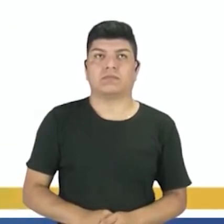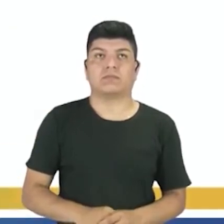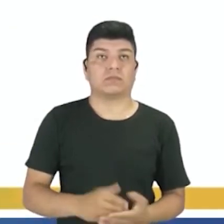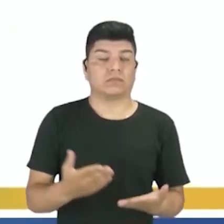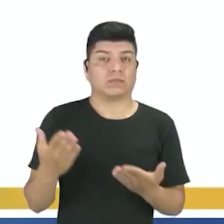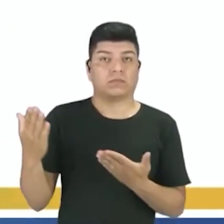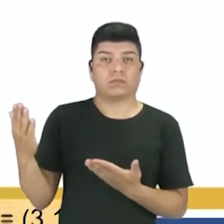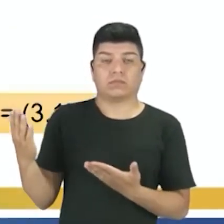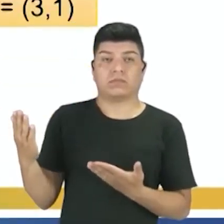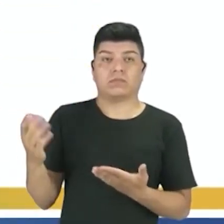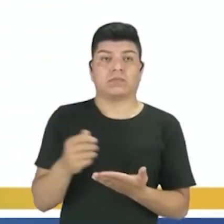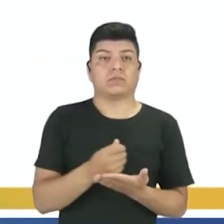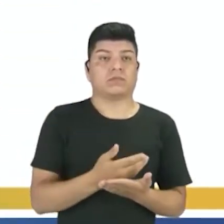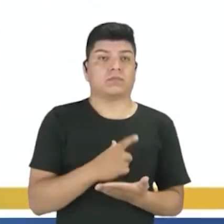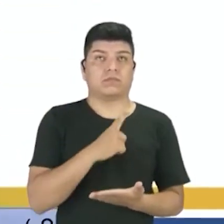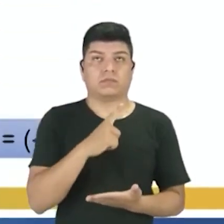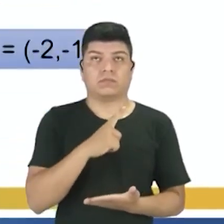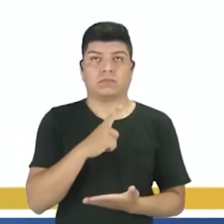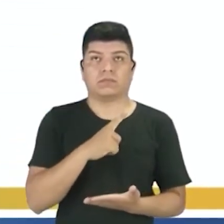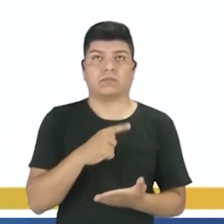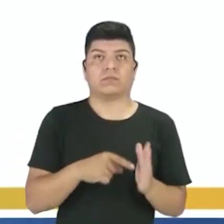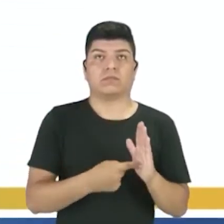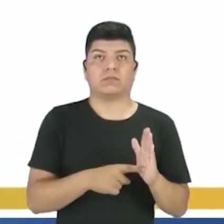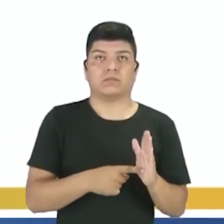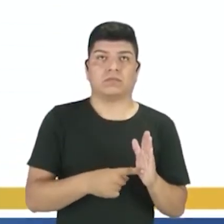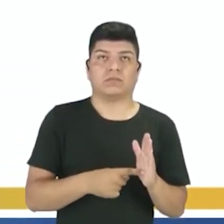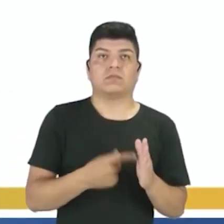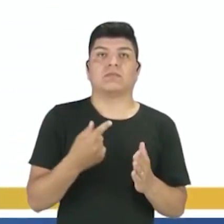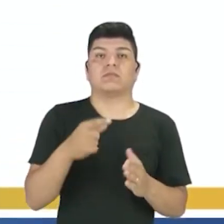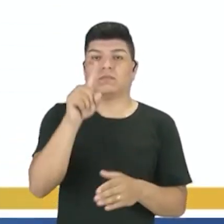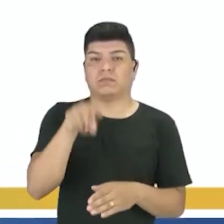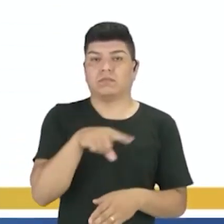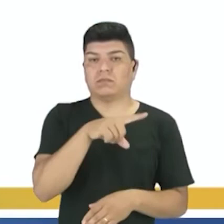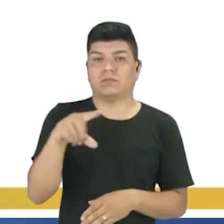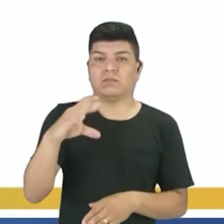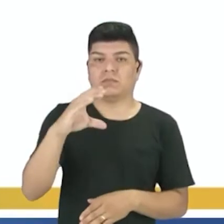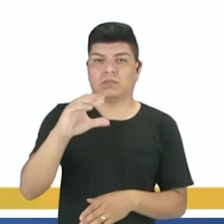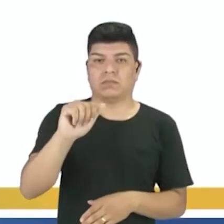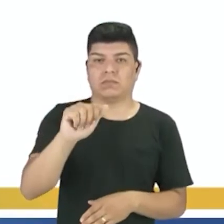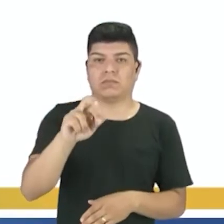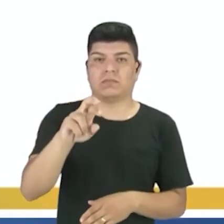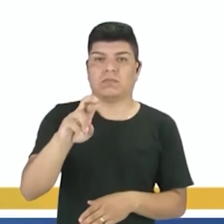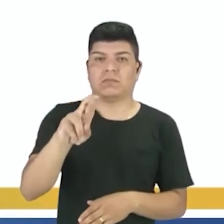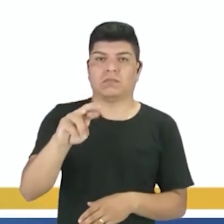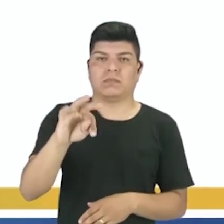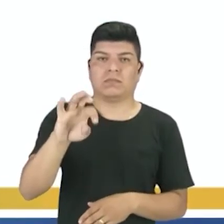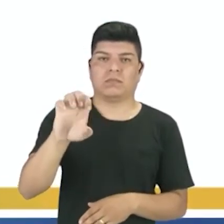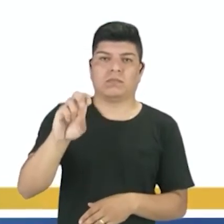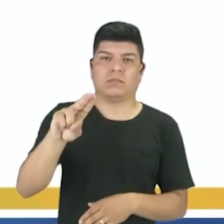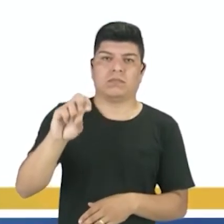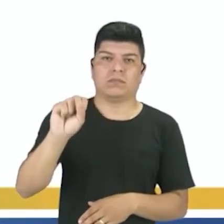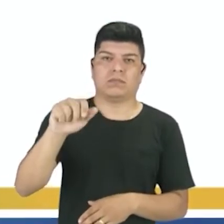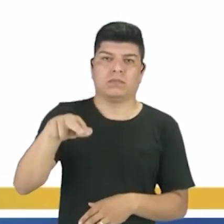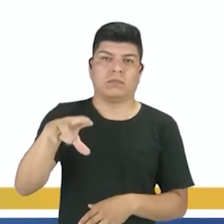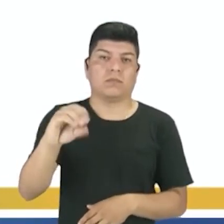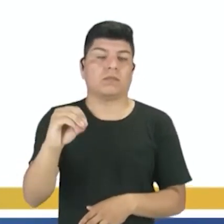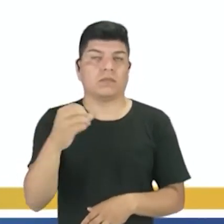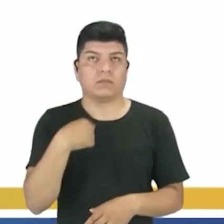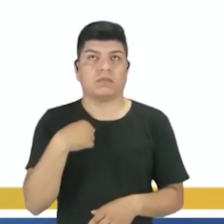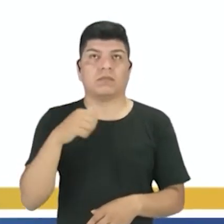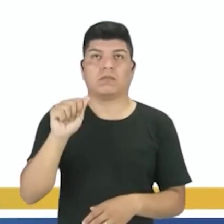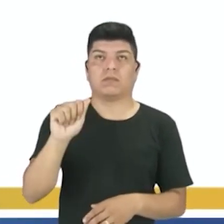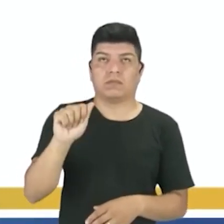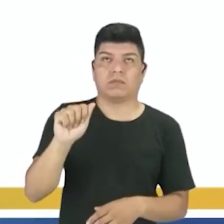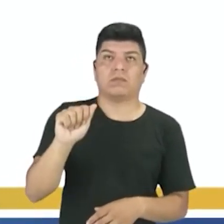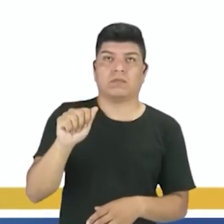Então, gente, quando nós temos pontos no plano cartesiano, certo? Por exemplo, eu tenho o ponto A, 1 e 2, o ponto